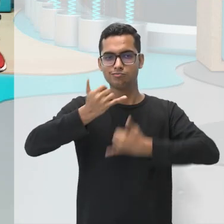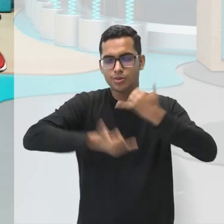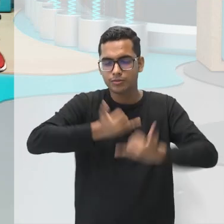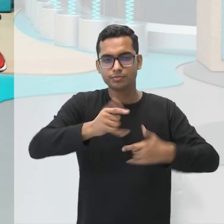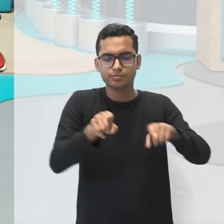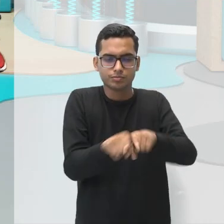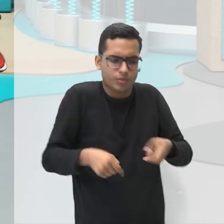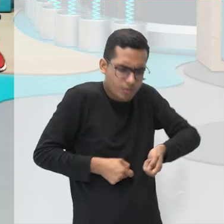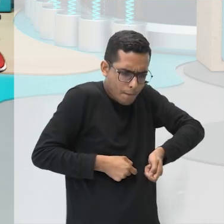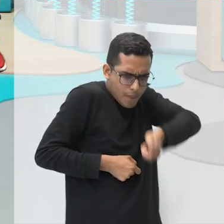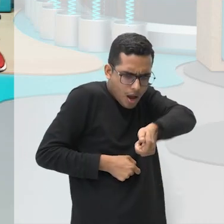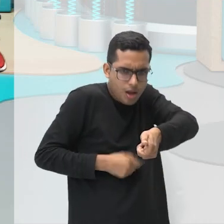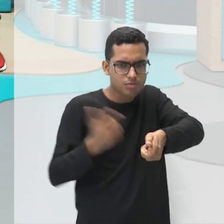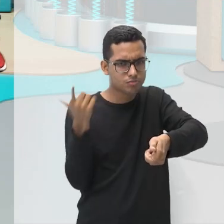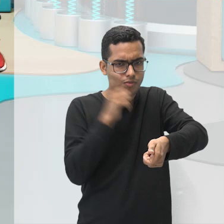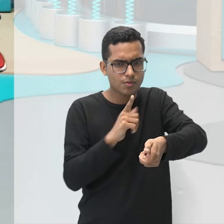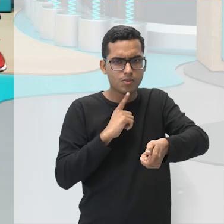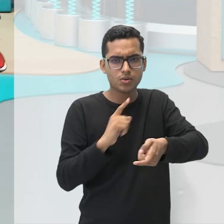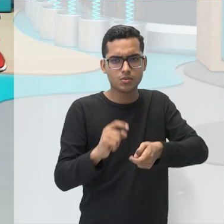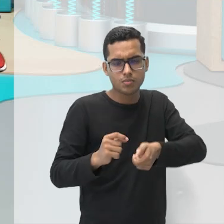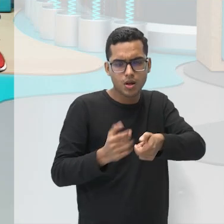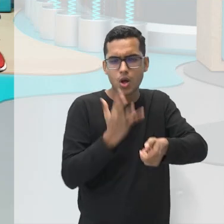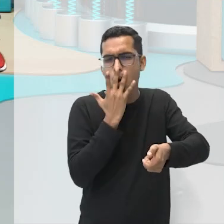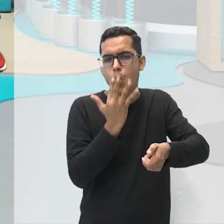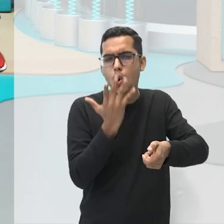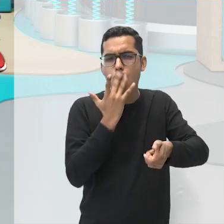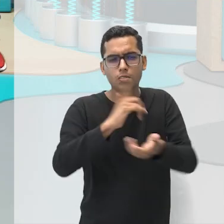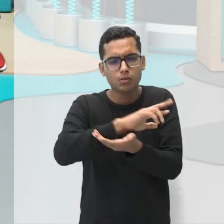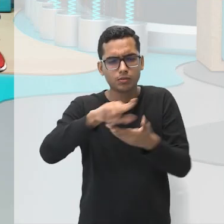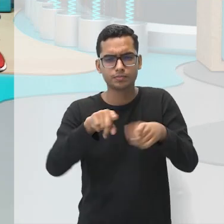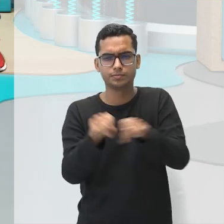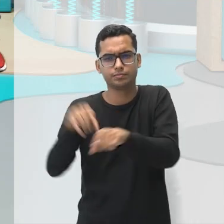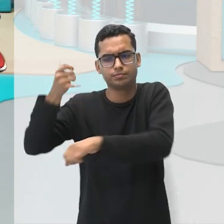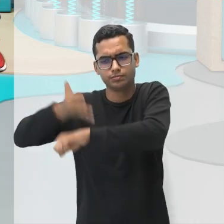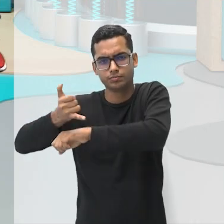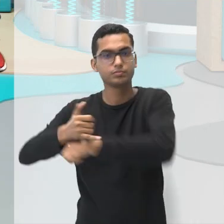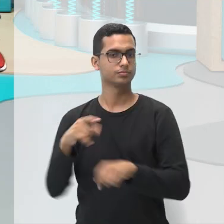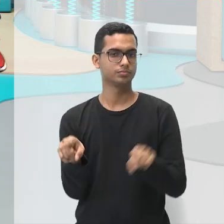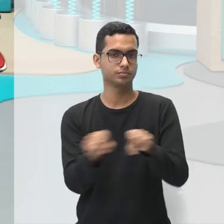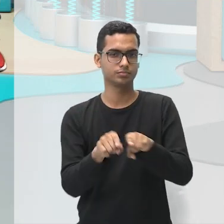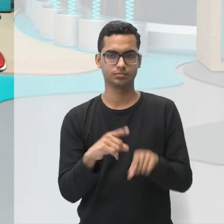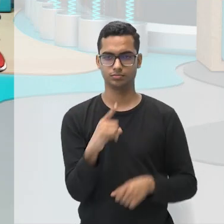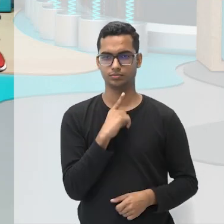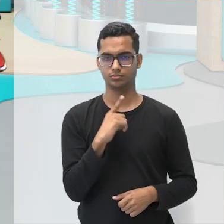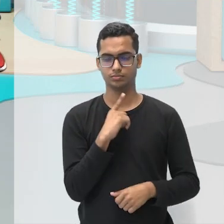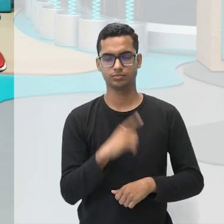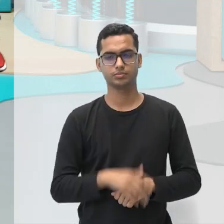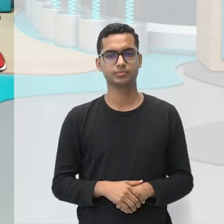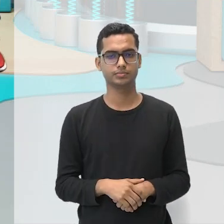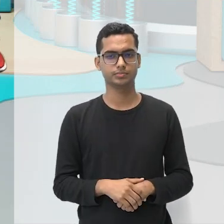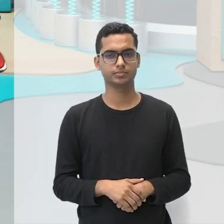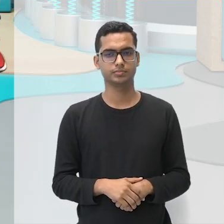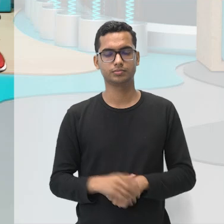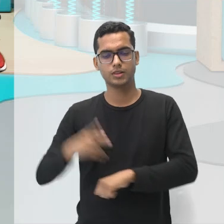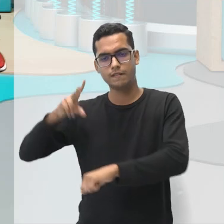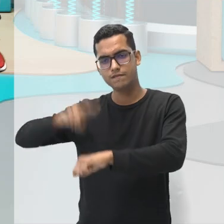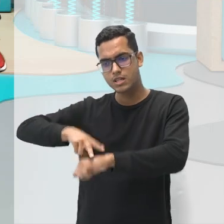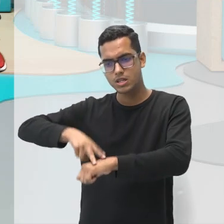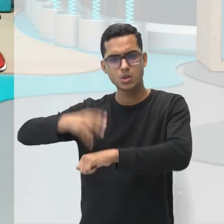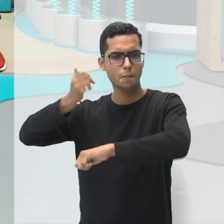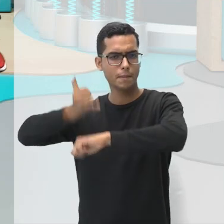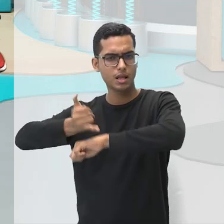do jogo, né, dessas pequenas esferas coloridas de vidro, de metal, né, e até